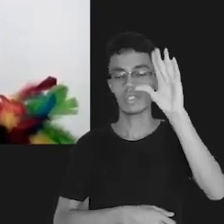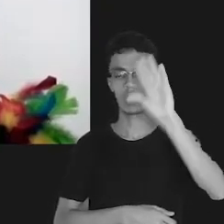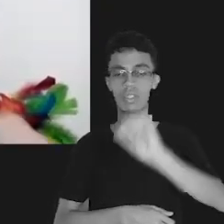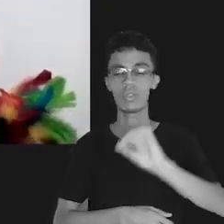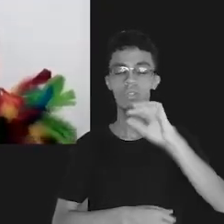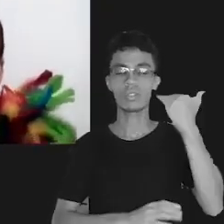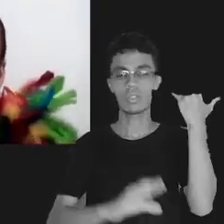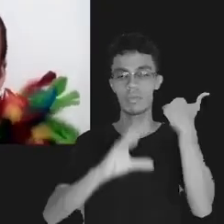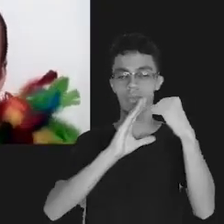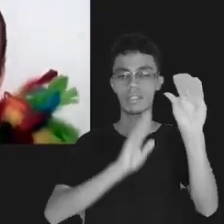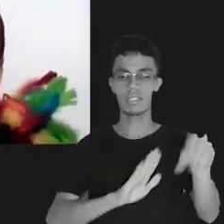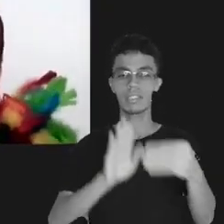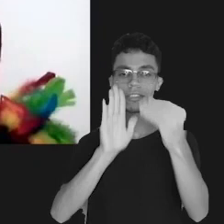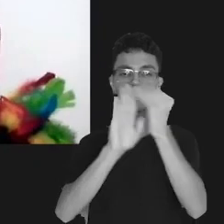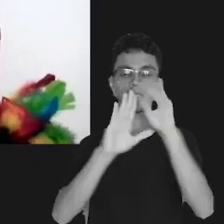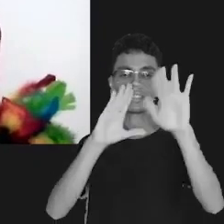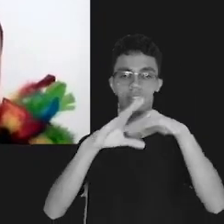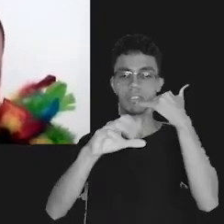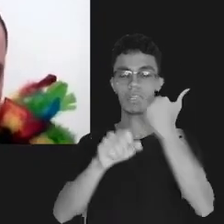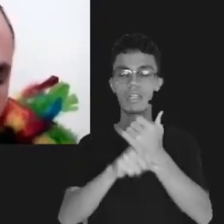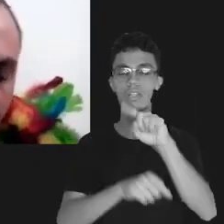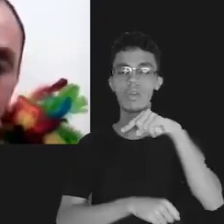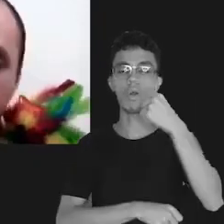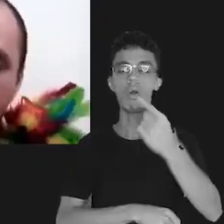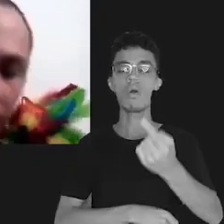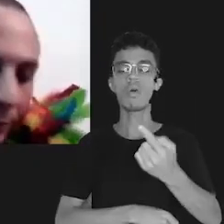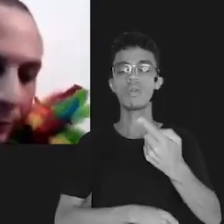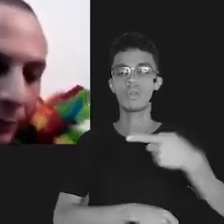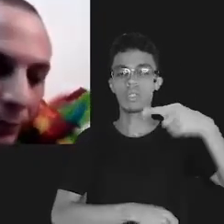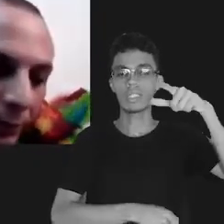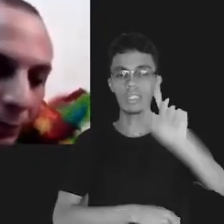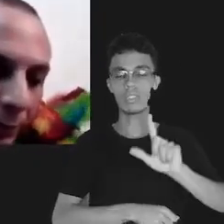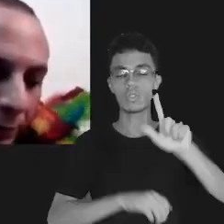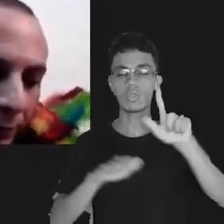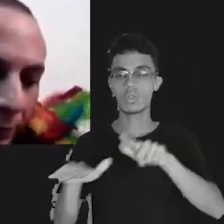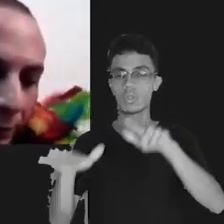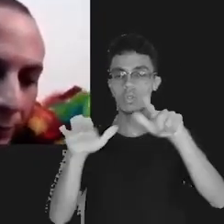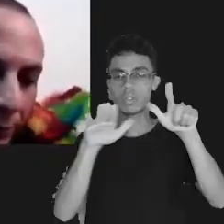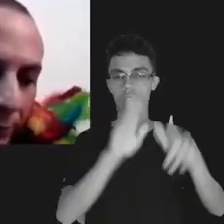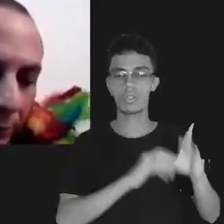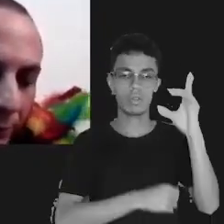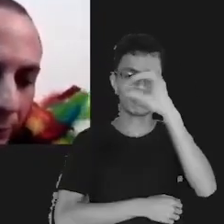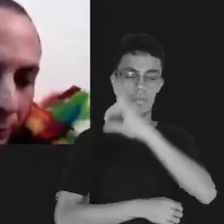a leitura do domingo anterior com tradução em Libras. Então,